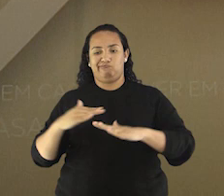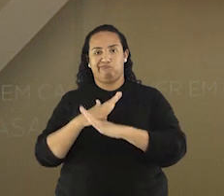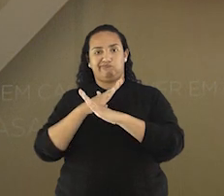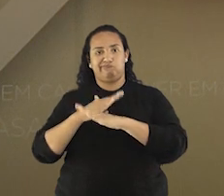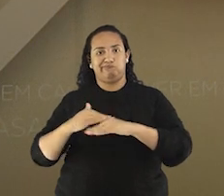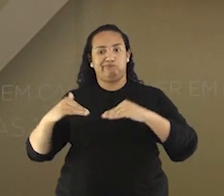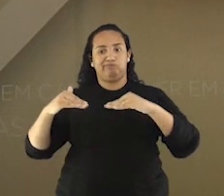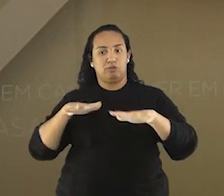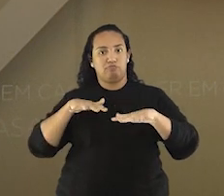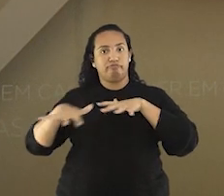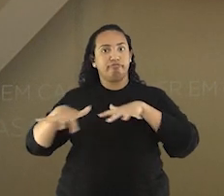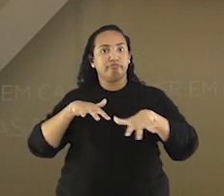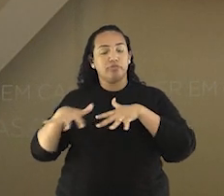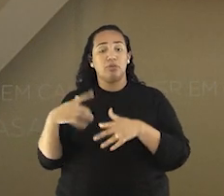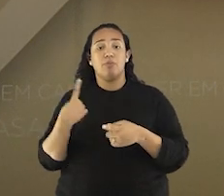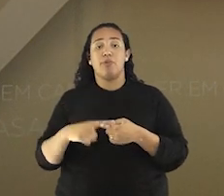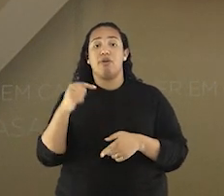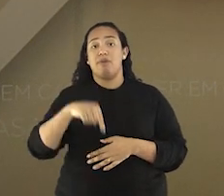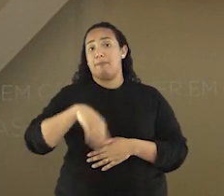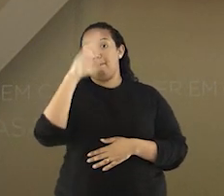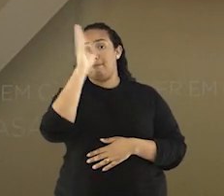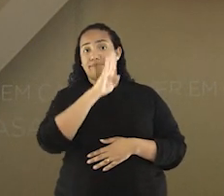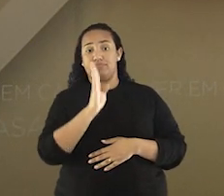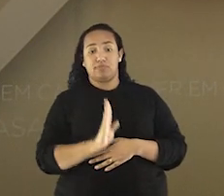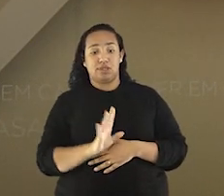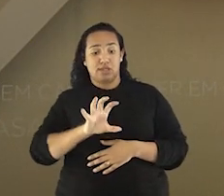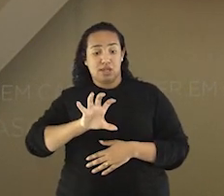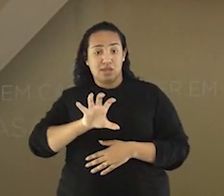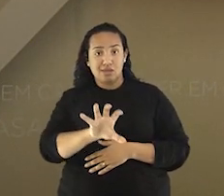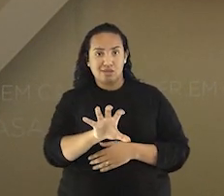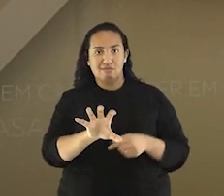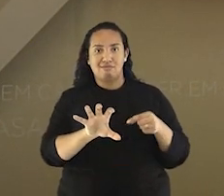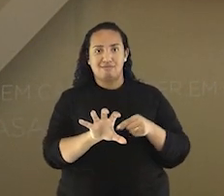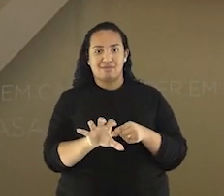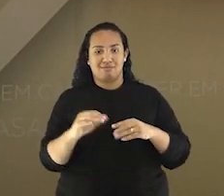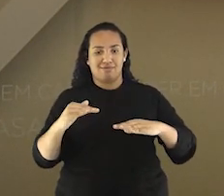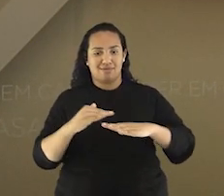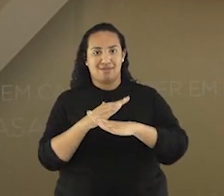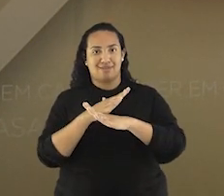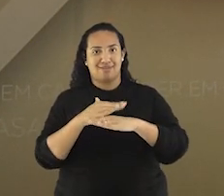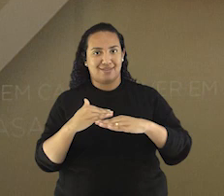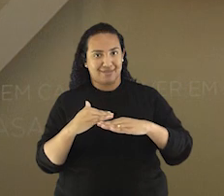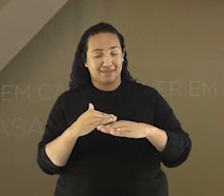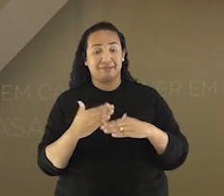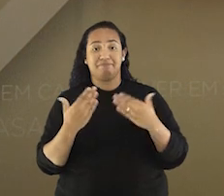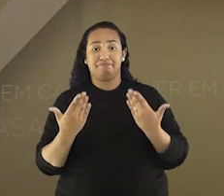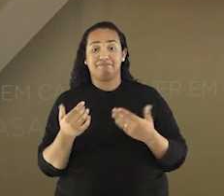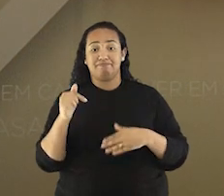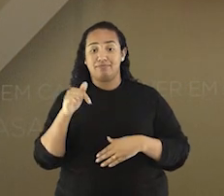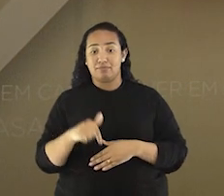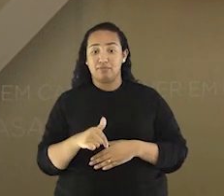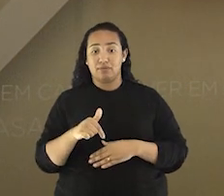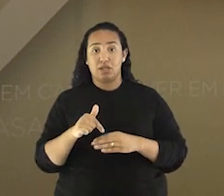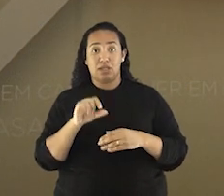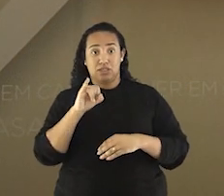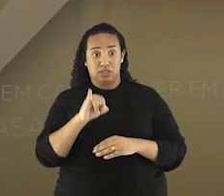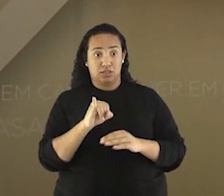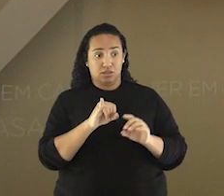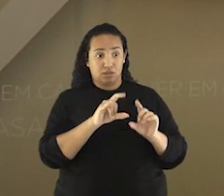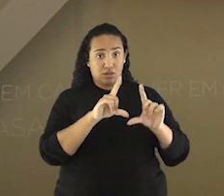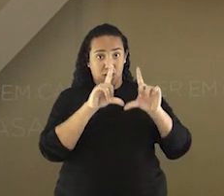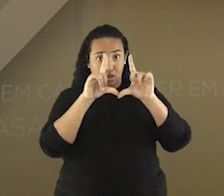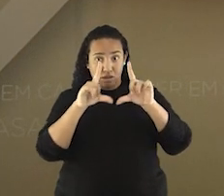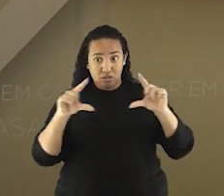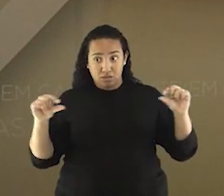o país está localizado no centro da placa sul-americana. Quanto maior a magnitude na escala Richter, maior